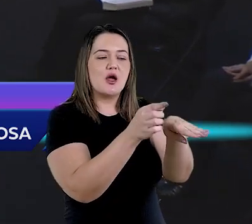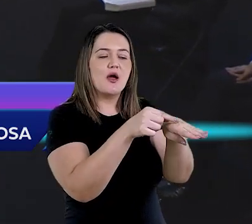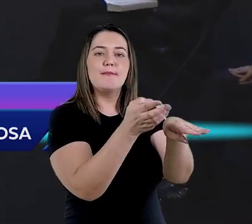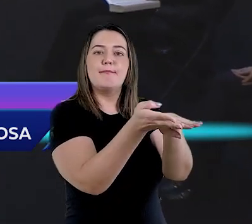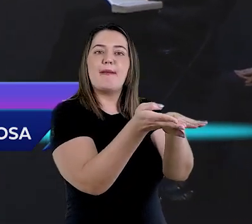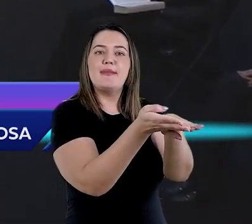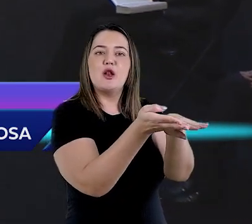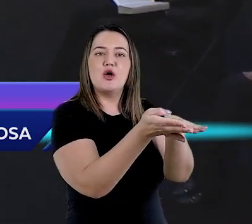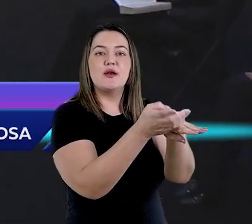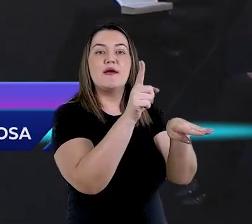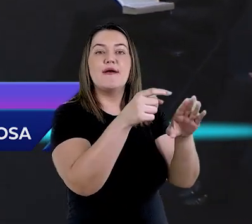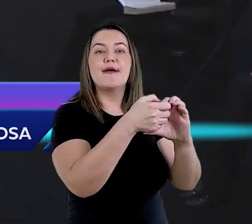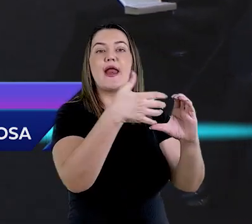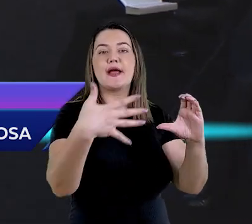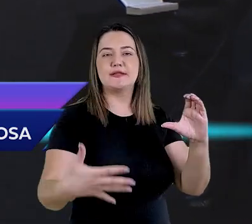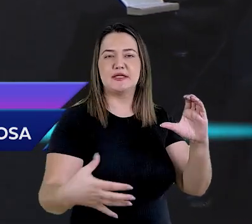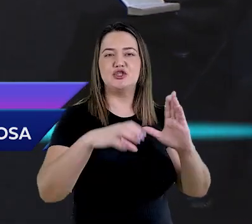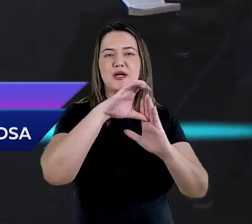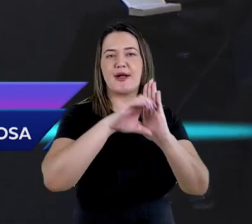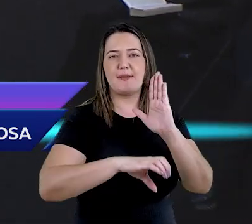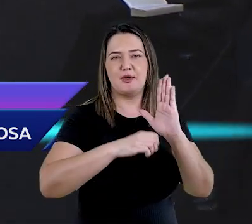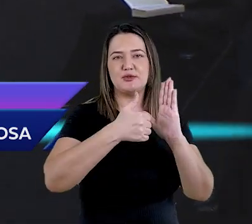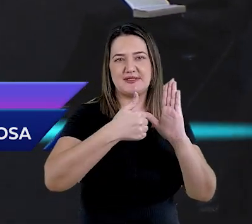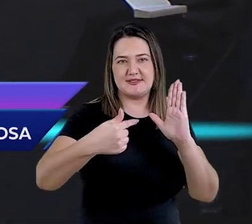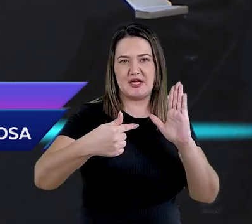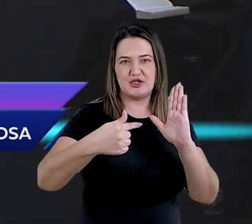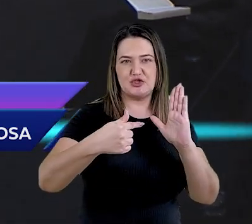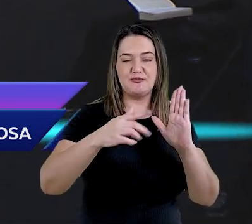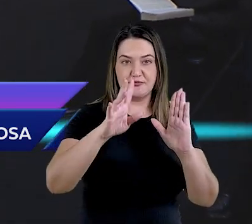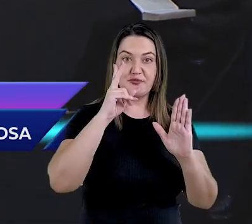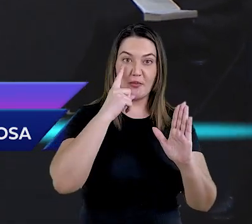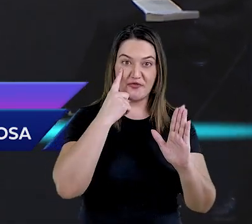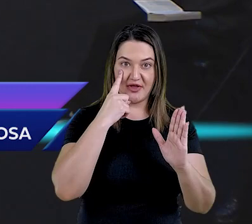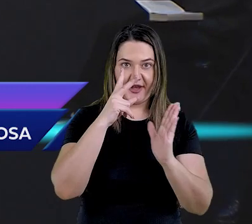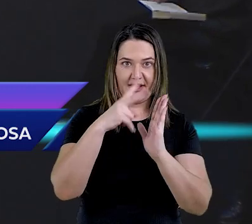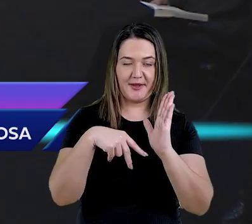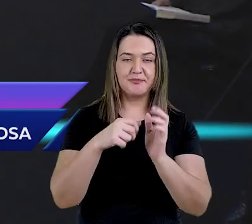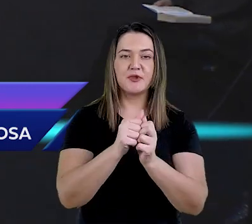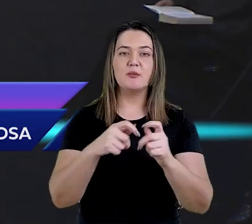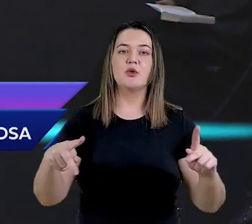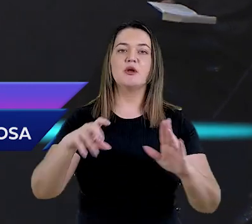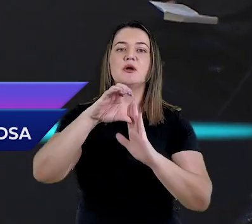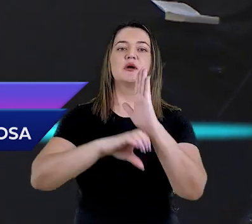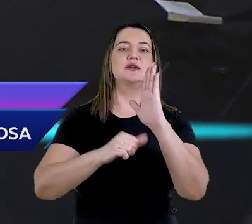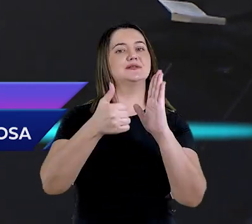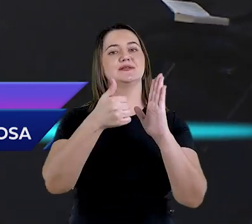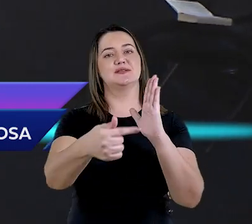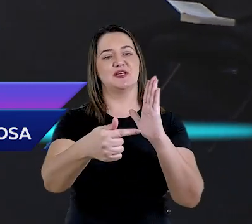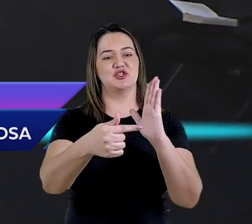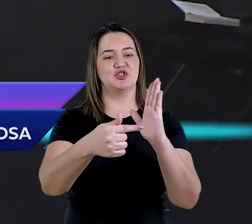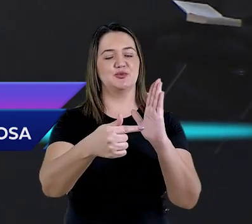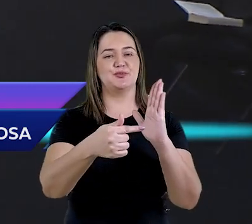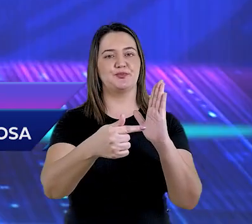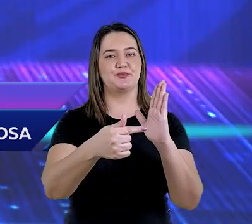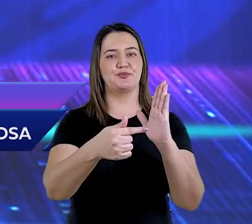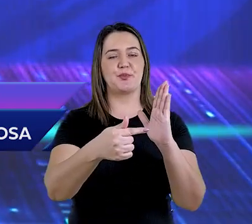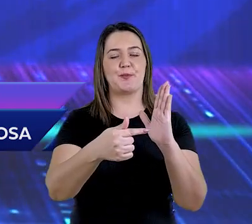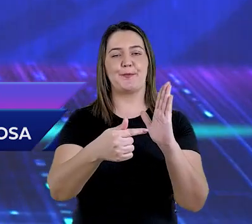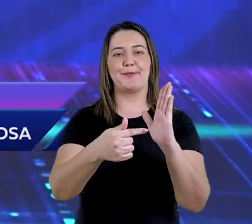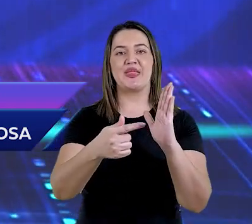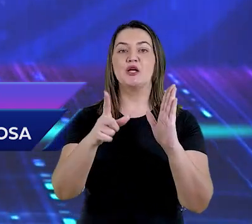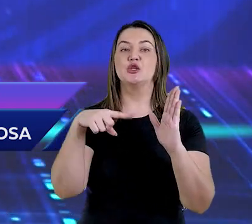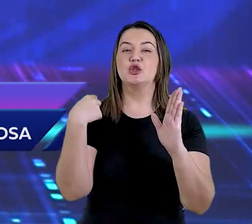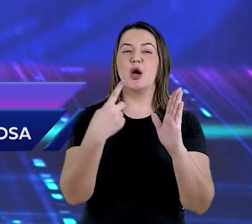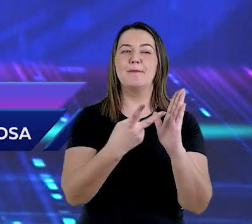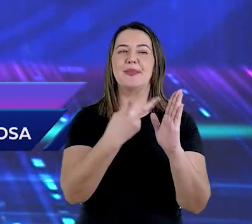suas características no capítulo 17 de Apocalipse. Vamos lá, Apocalipse capítulo 17. Nos primeiros versículos,